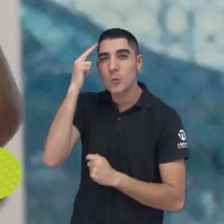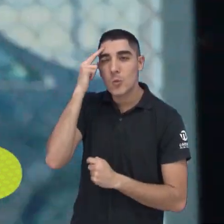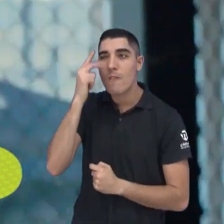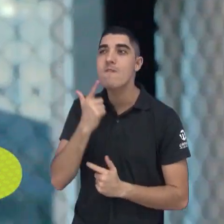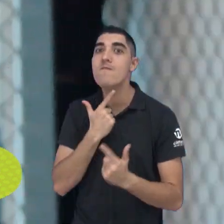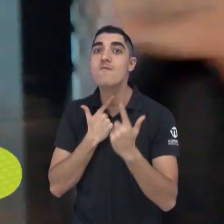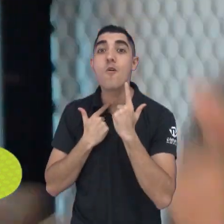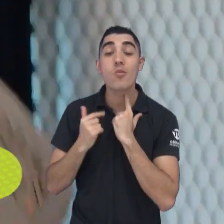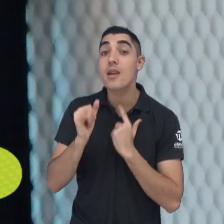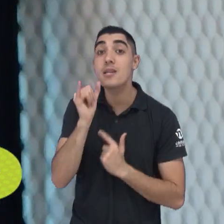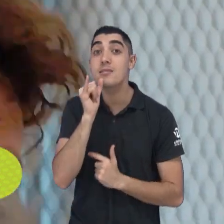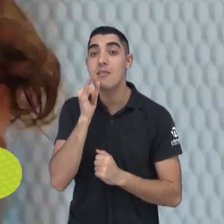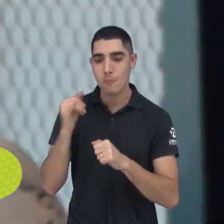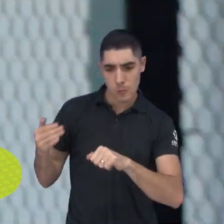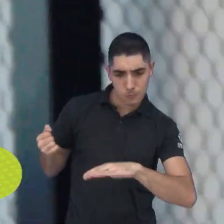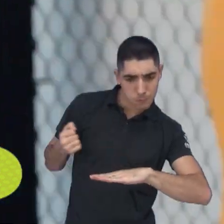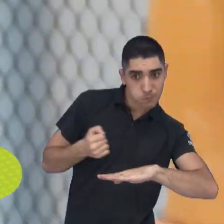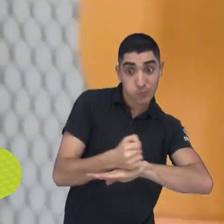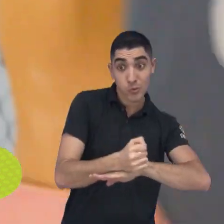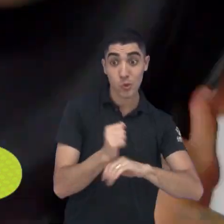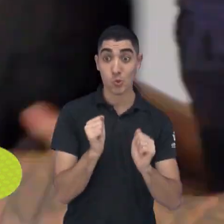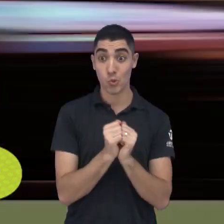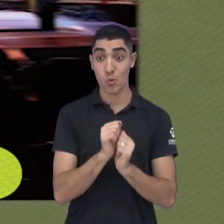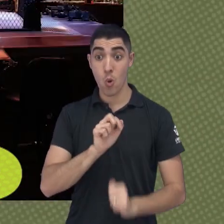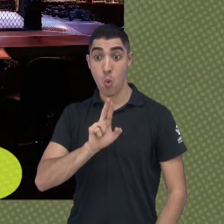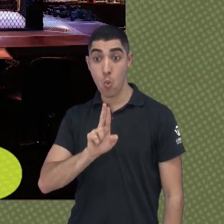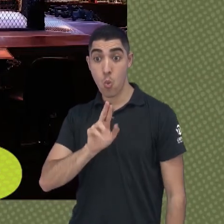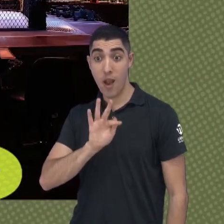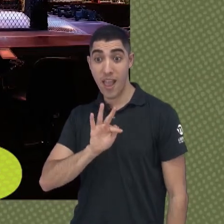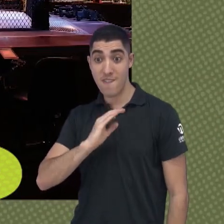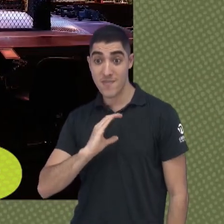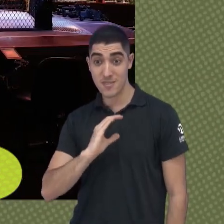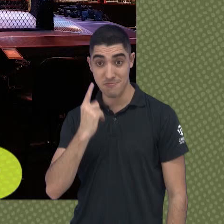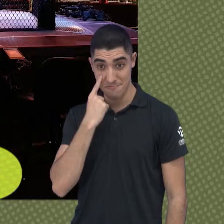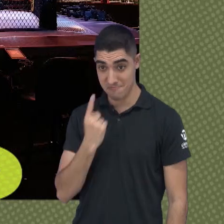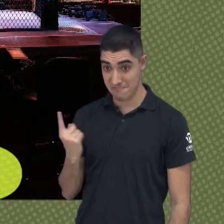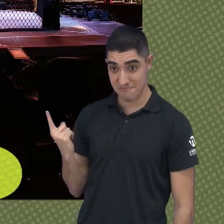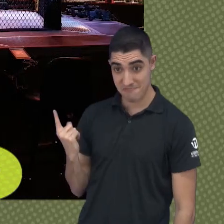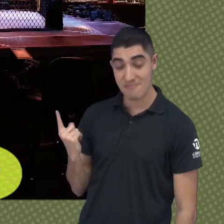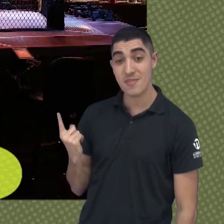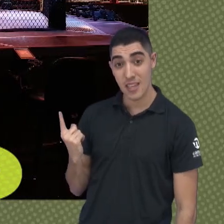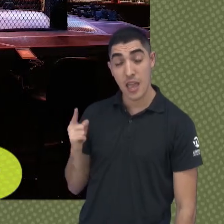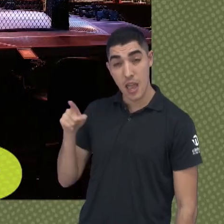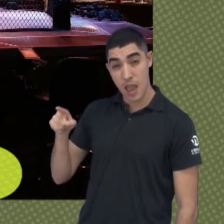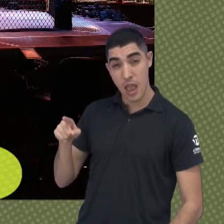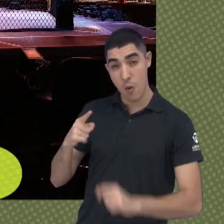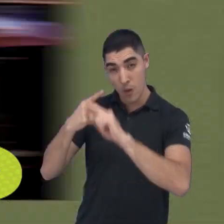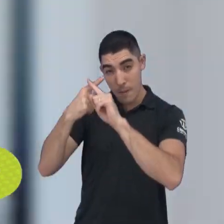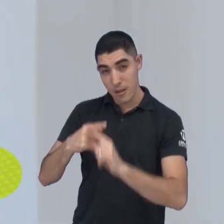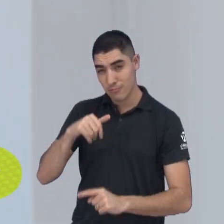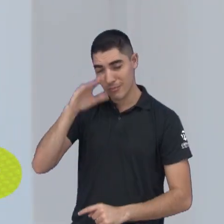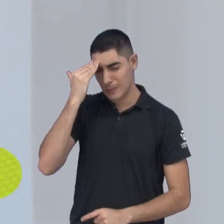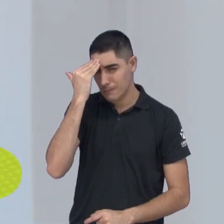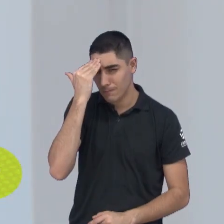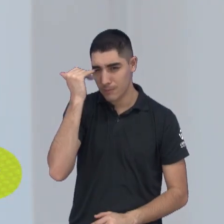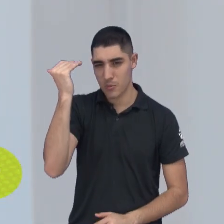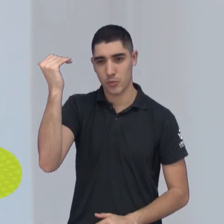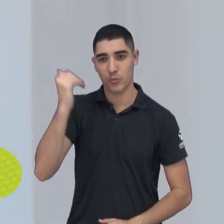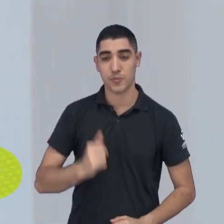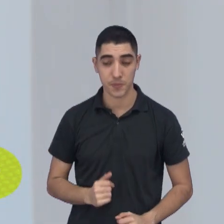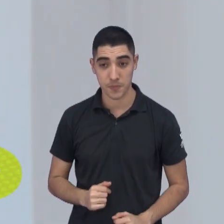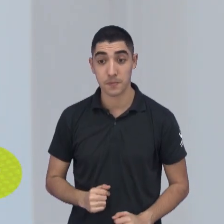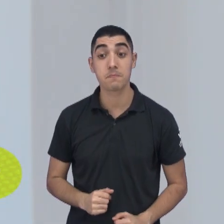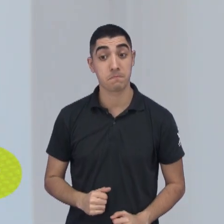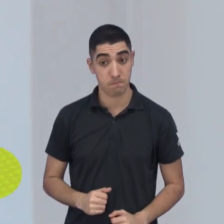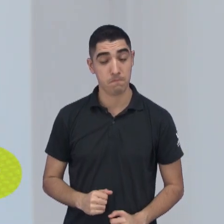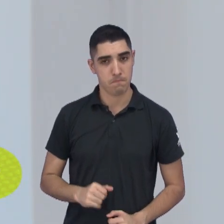como fazer parte da equipe do UFC, a maior organização dentro da modalidade. Mundial na carreira de